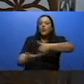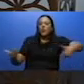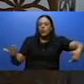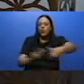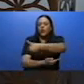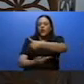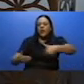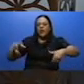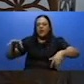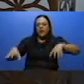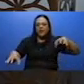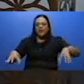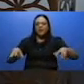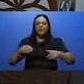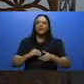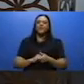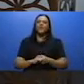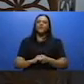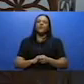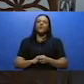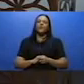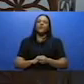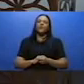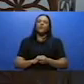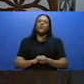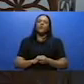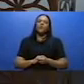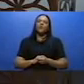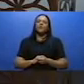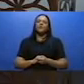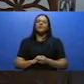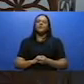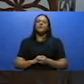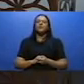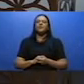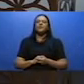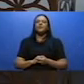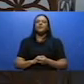as aldeias, né? Então eles passaram a trocar.